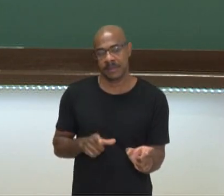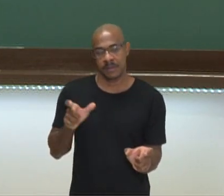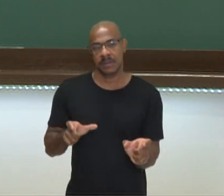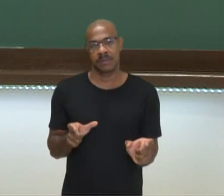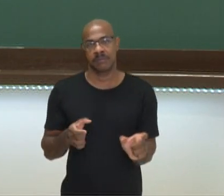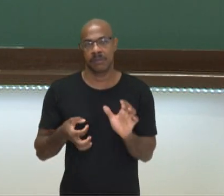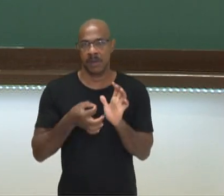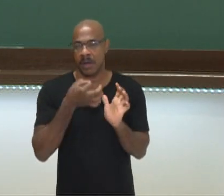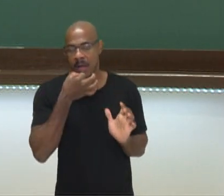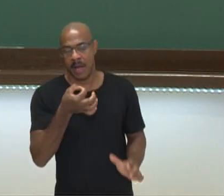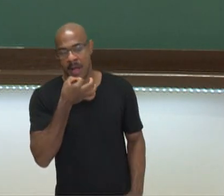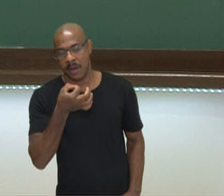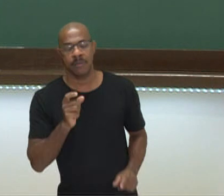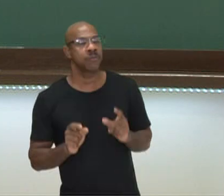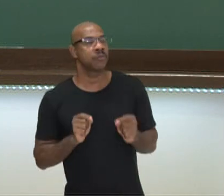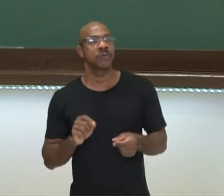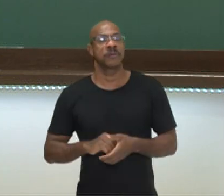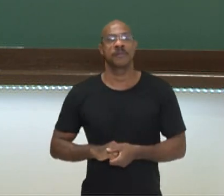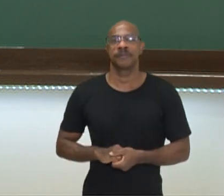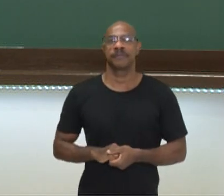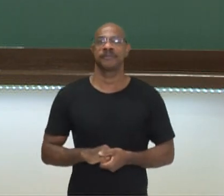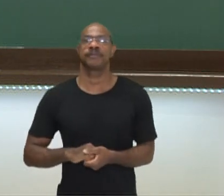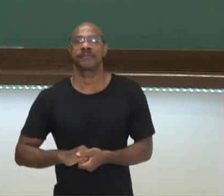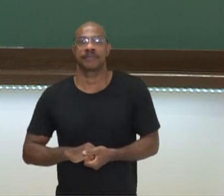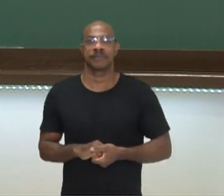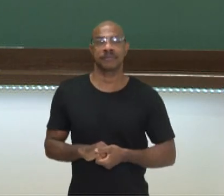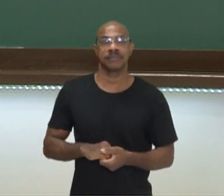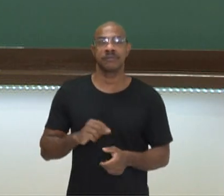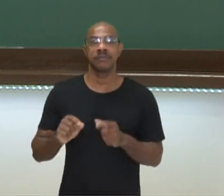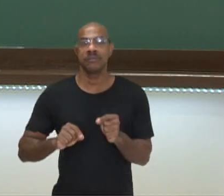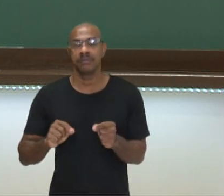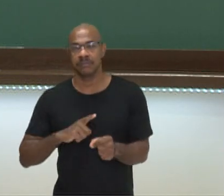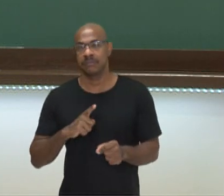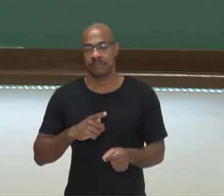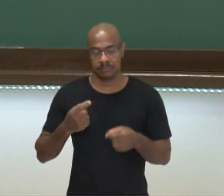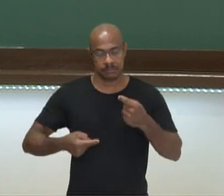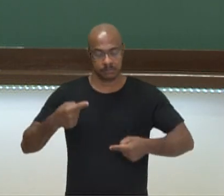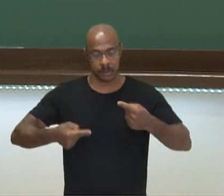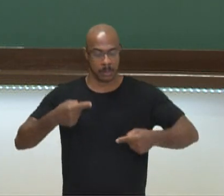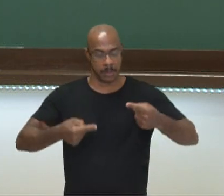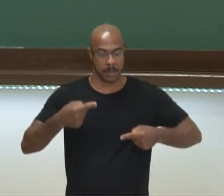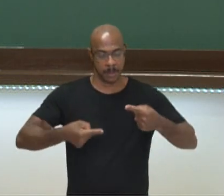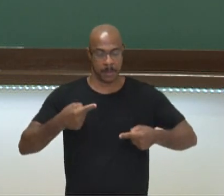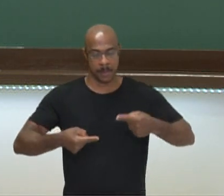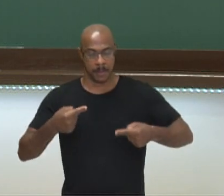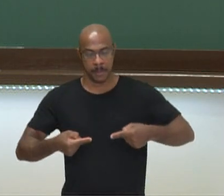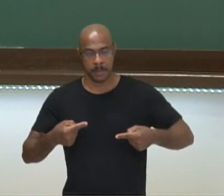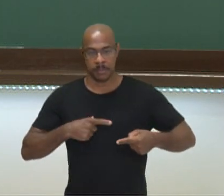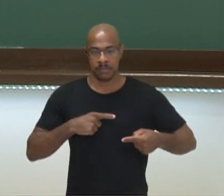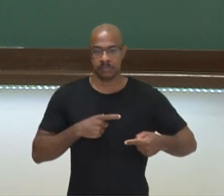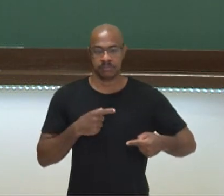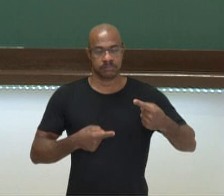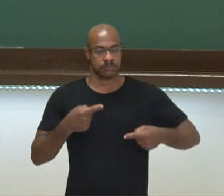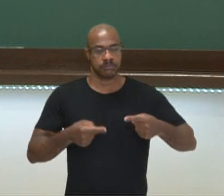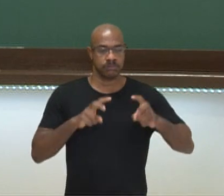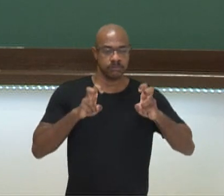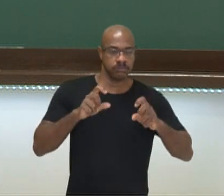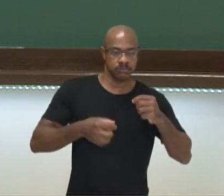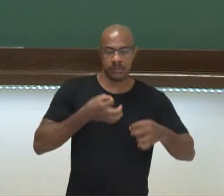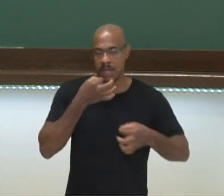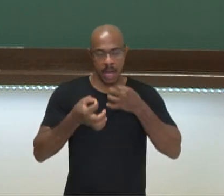fica aquela réplica ou tréplica entre os debatedores. Então, um traz um argumento, o outro